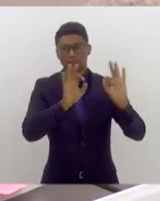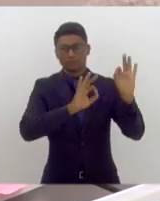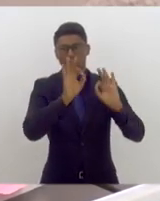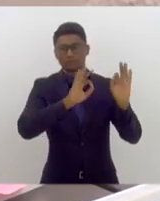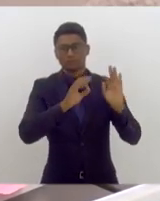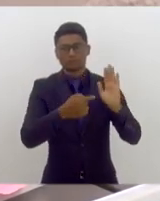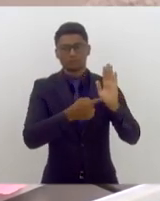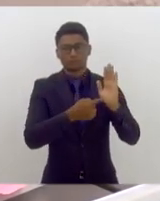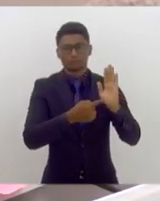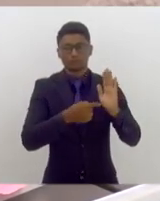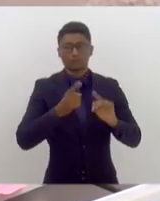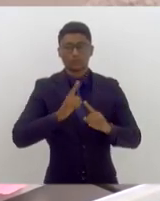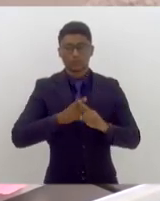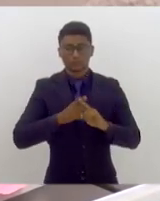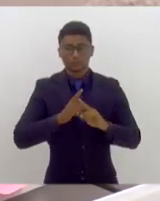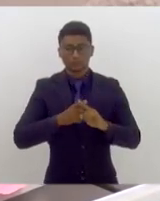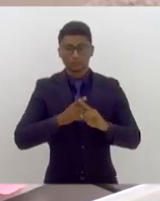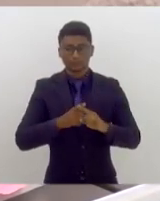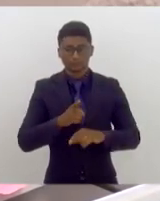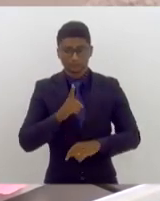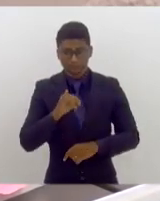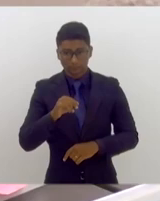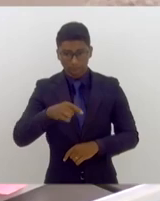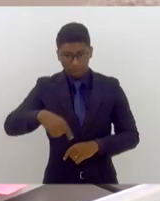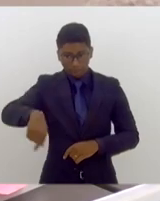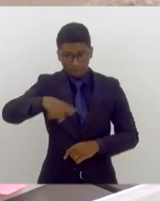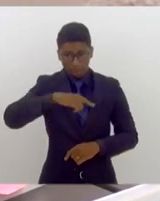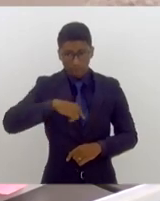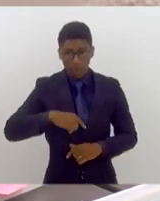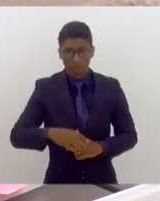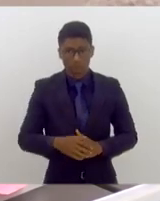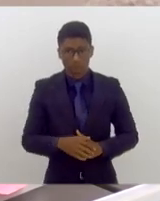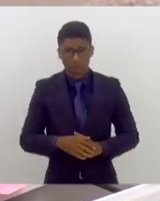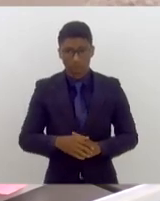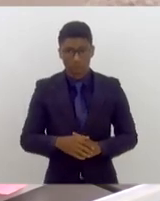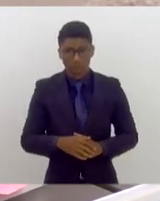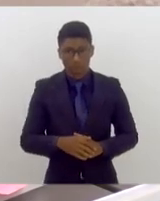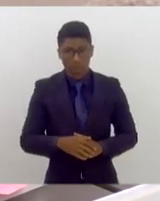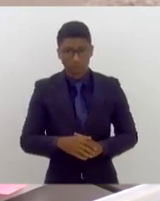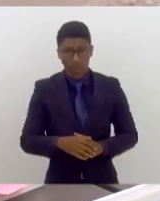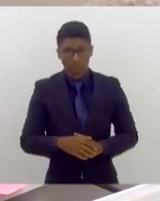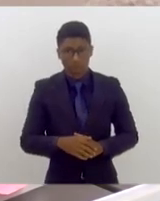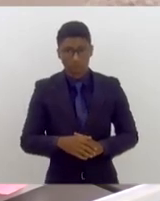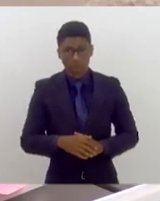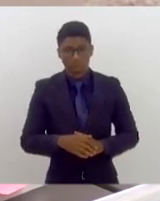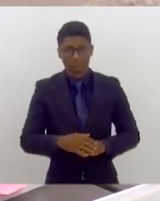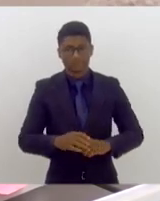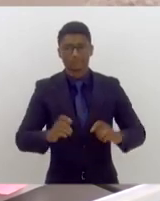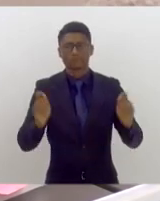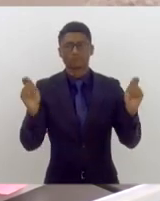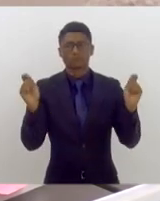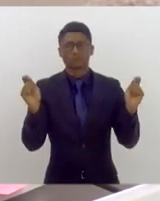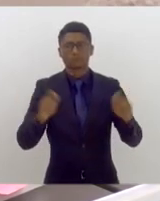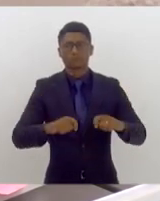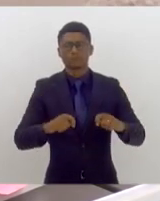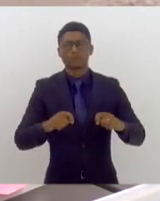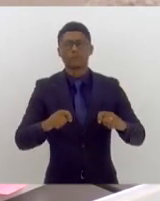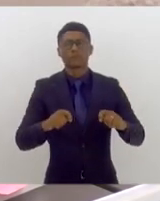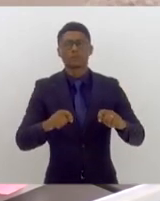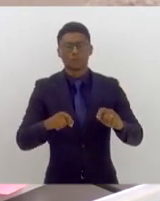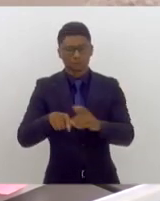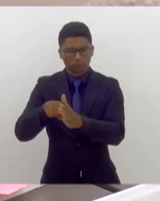nós tivermos essa capacidade de ter um excelente diagnóstico,